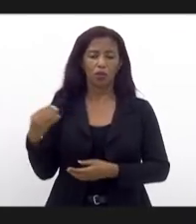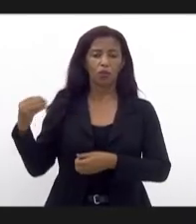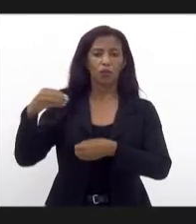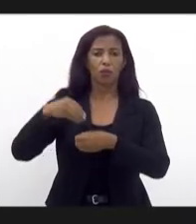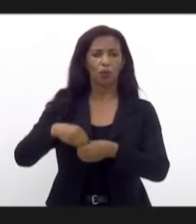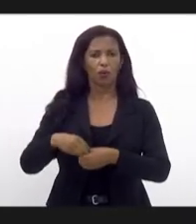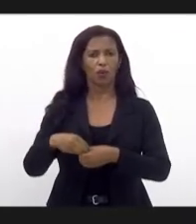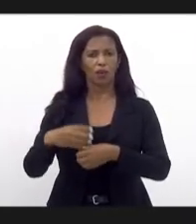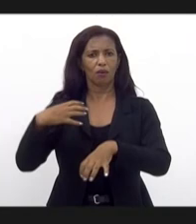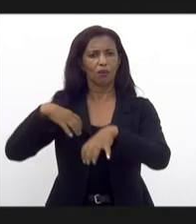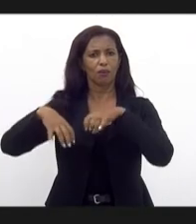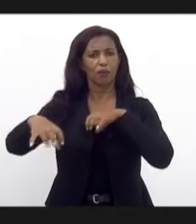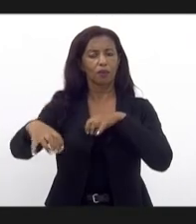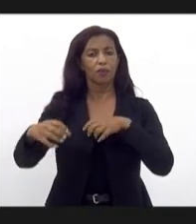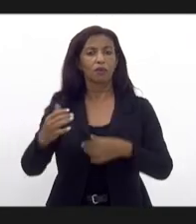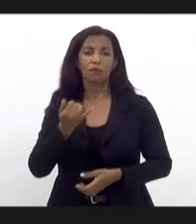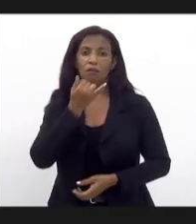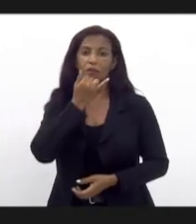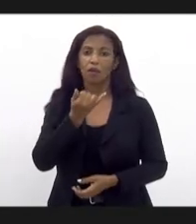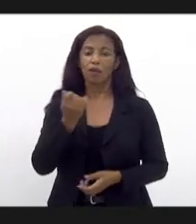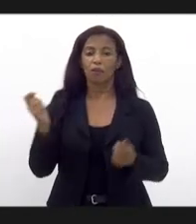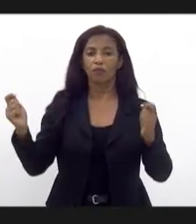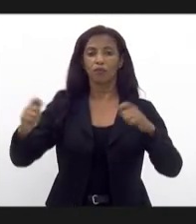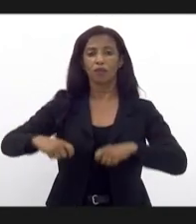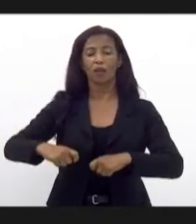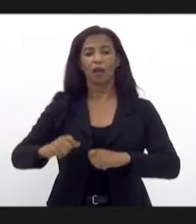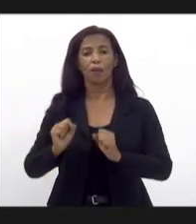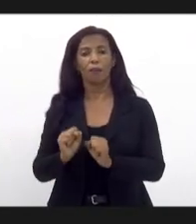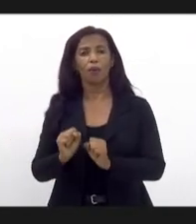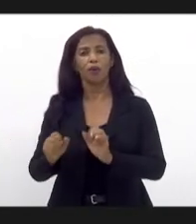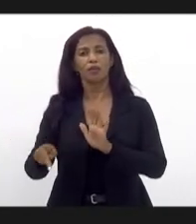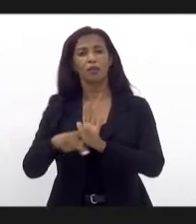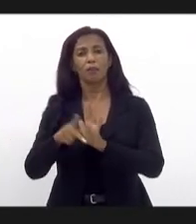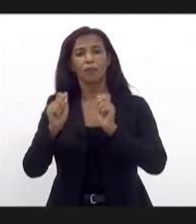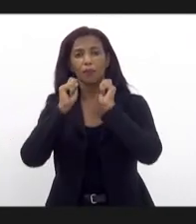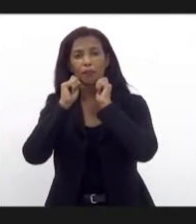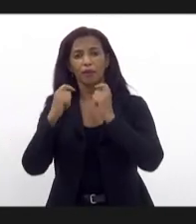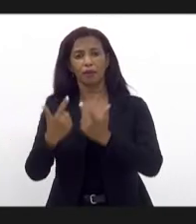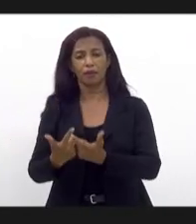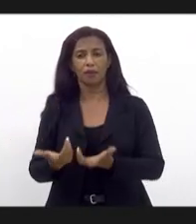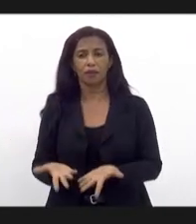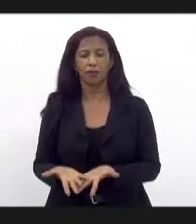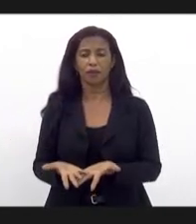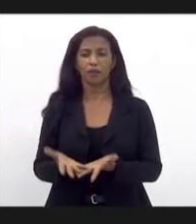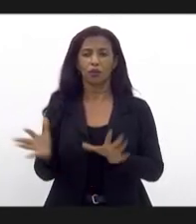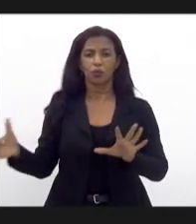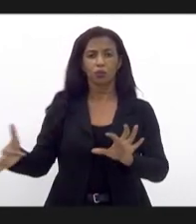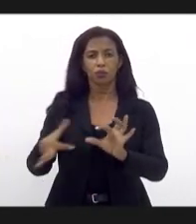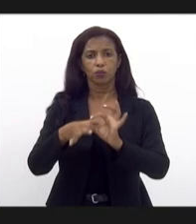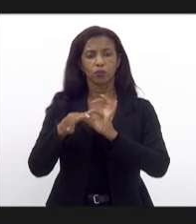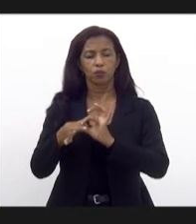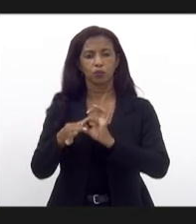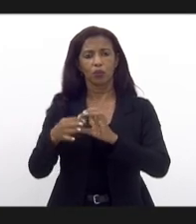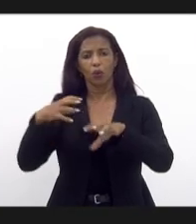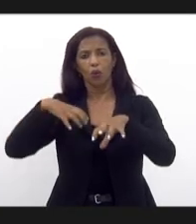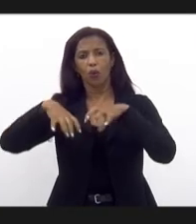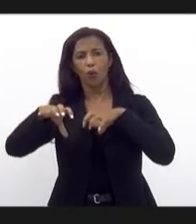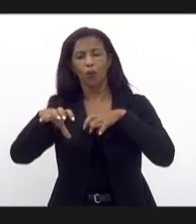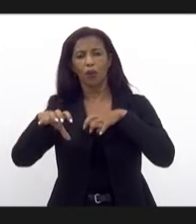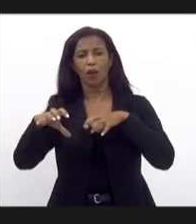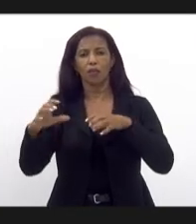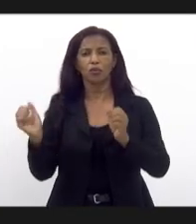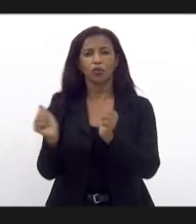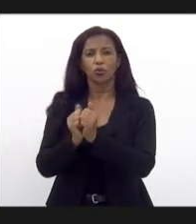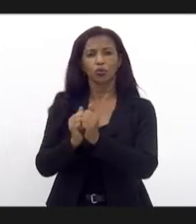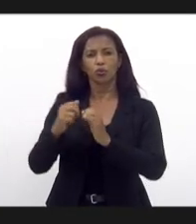como híbrida, que de repente, presidente Siciliano, pode ser na própria Assembleia, conjugada online com a